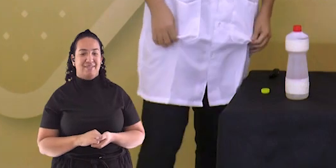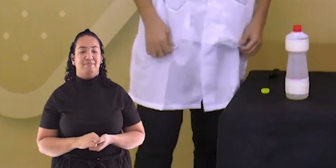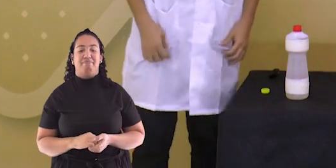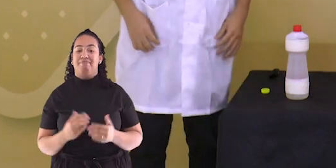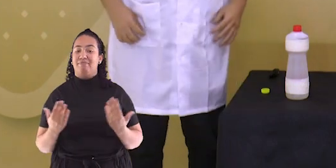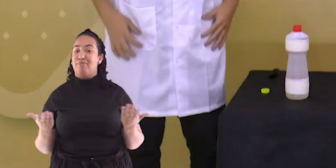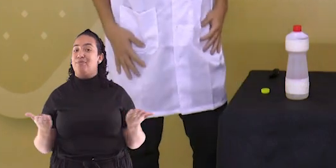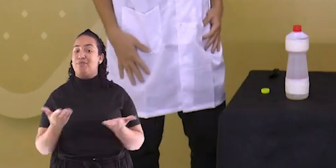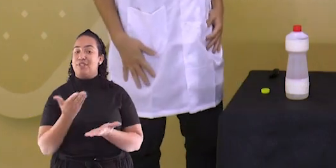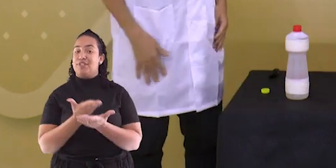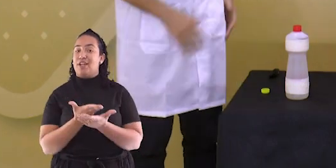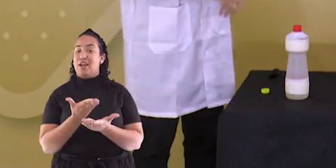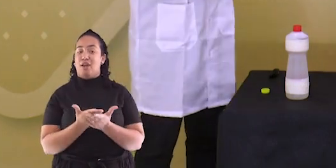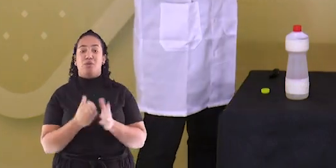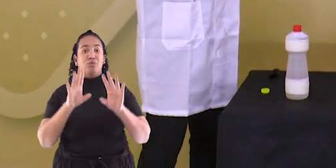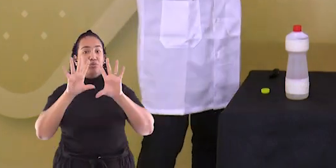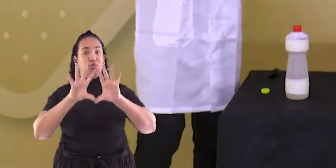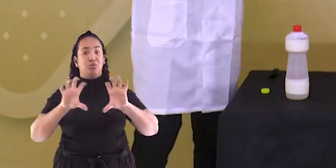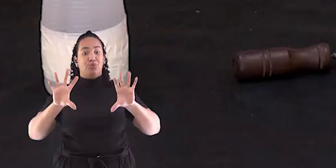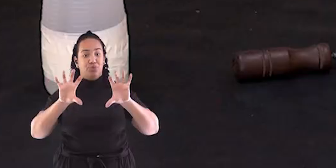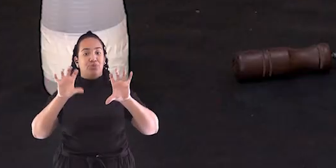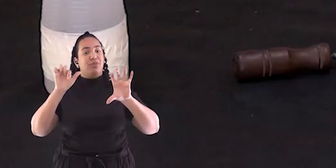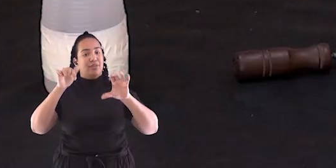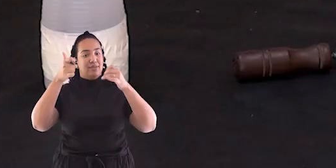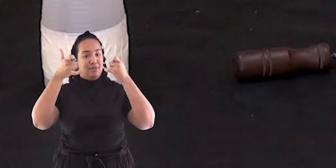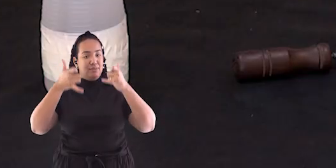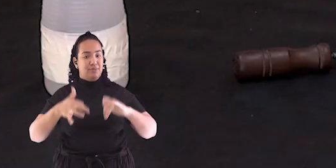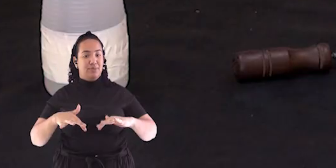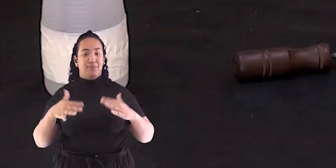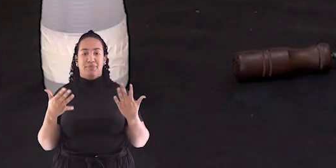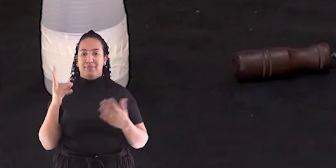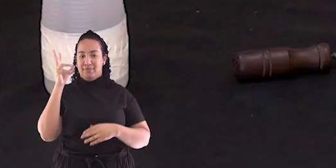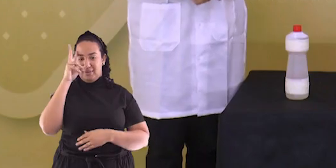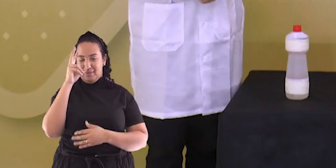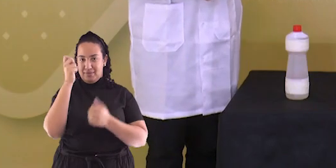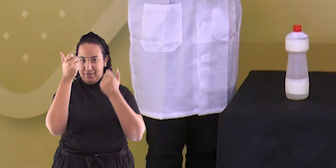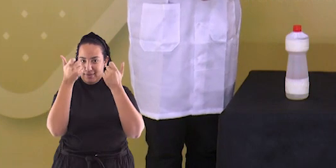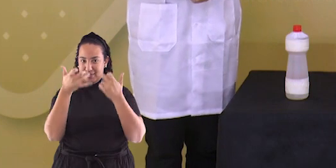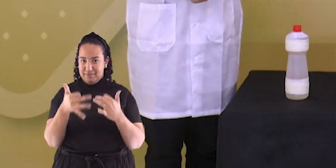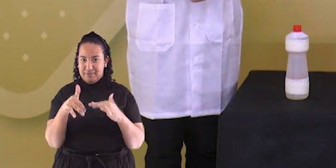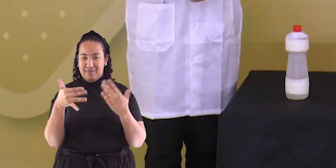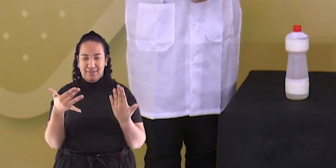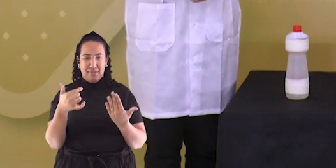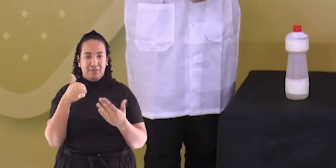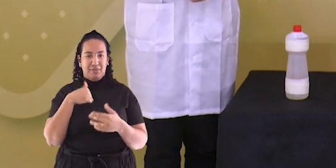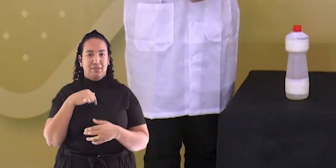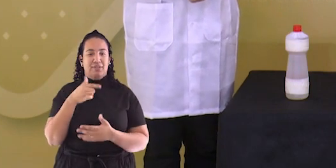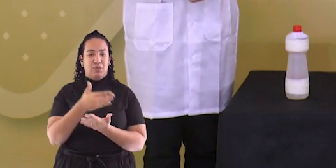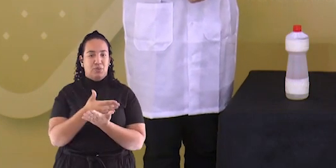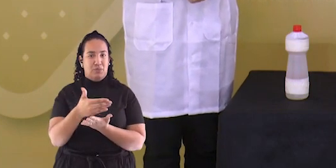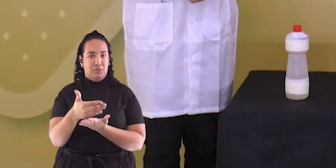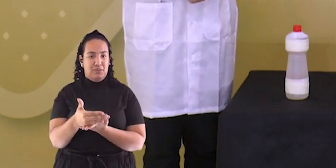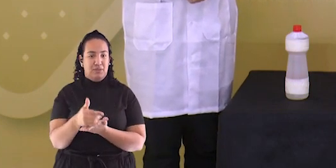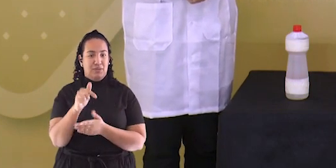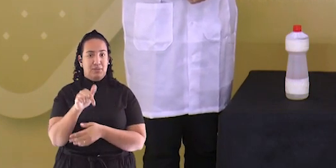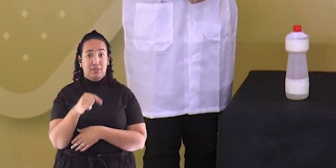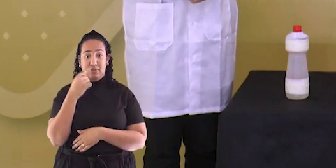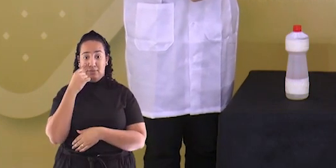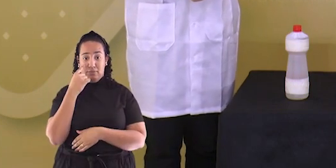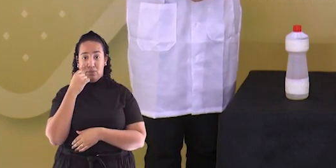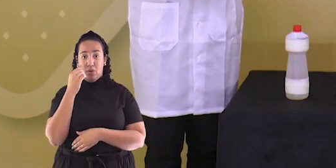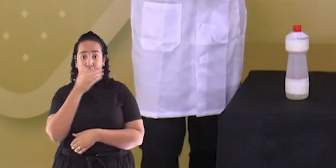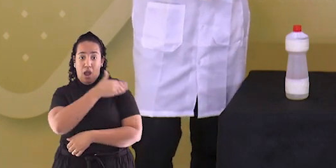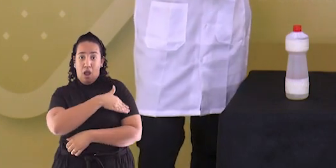né? Então vamos para a nossa explicação, Matheus? Vamos lá. Bom, como a gente disse no início da demonstração, a gente agitou bastante o álcool que estava no interior da